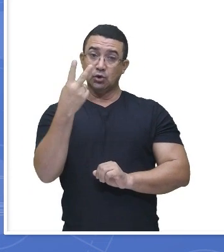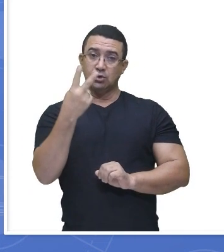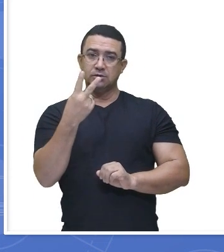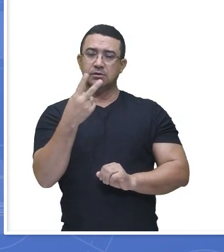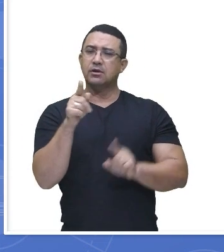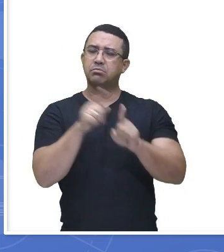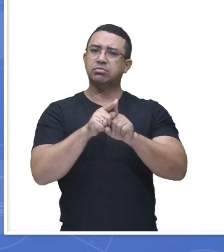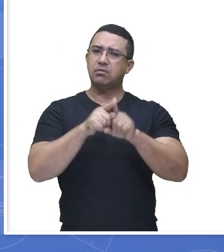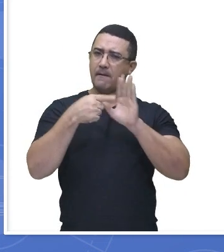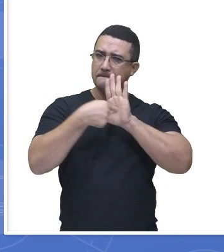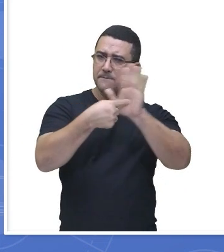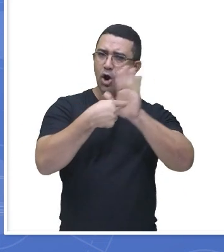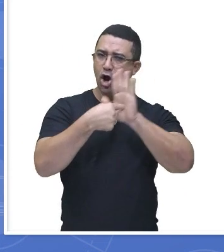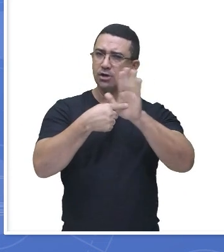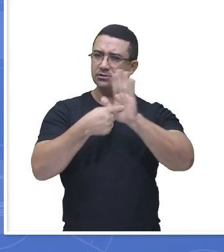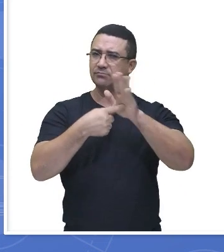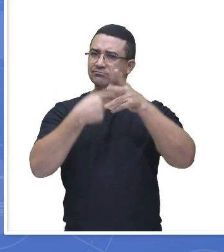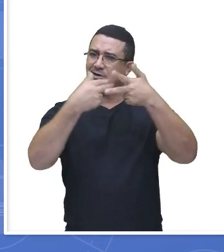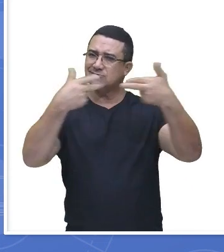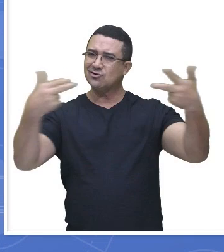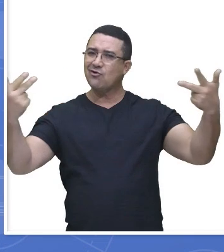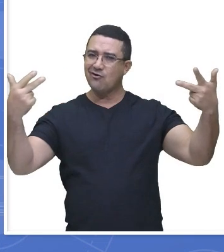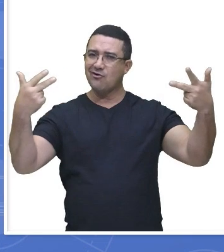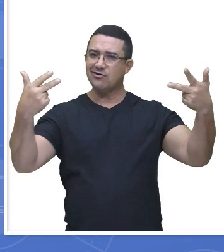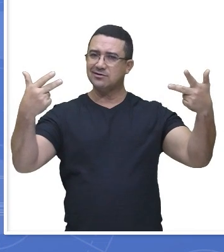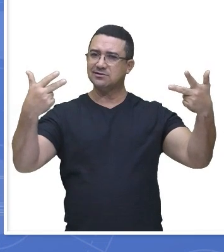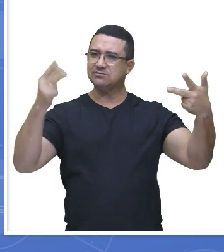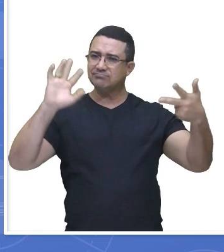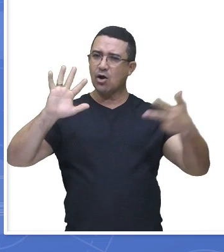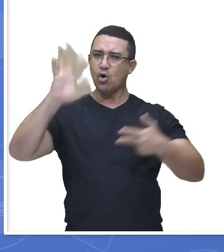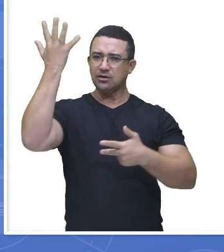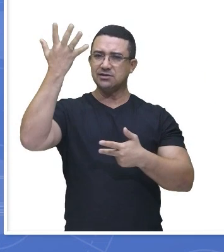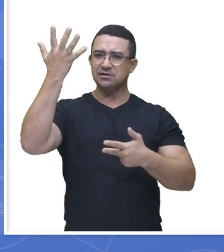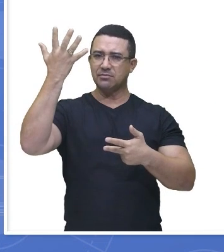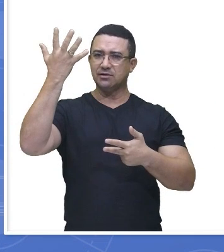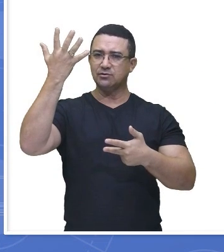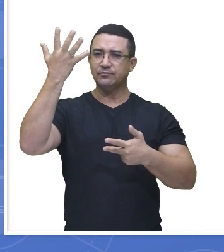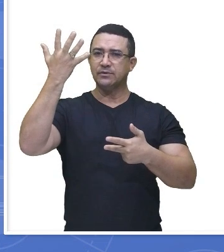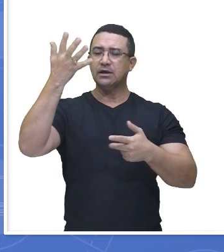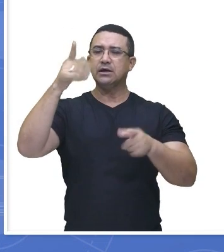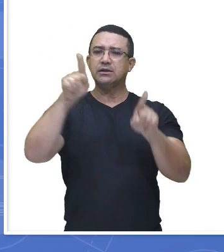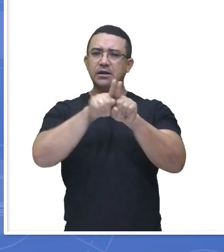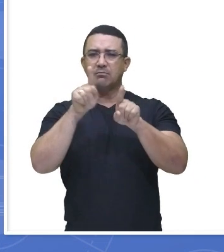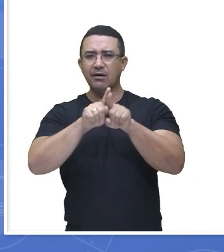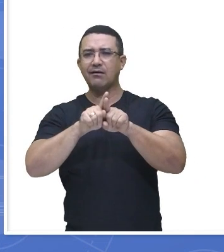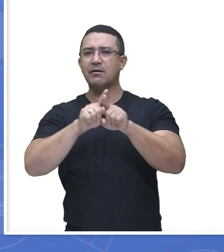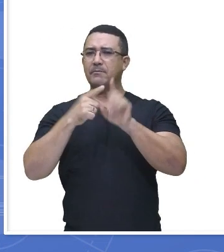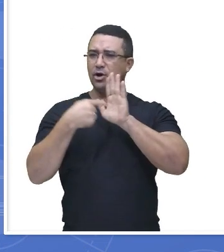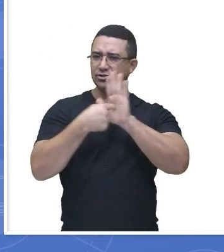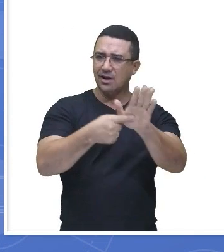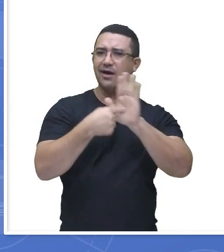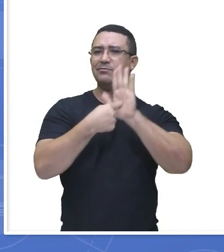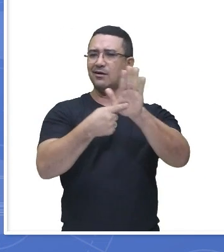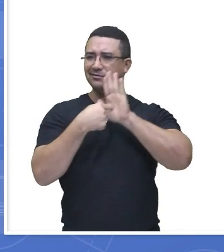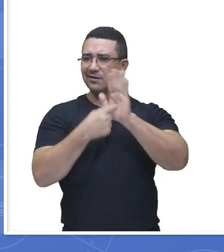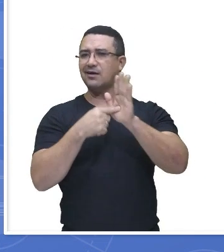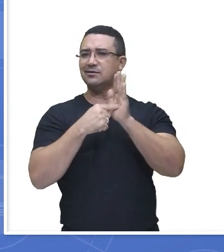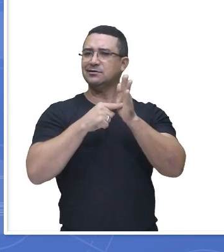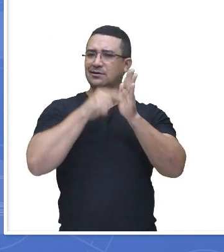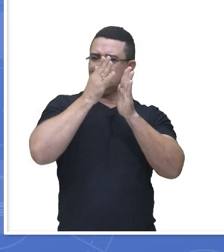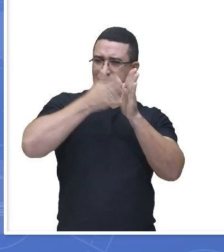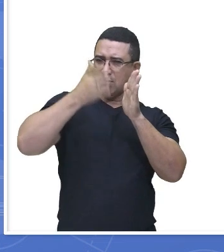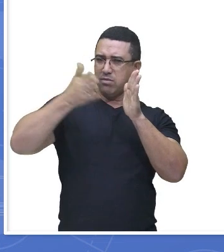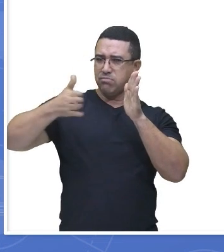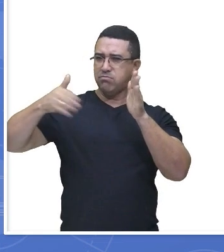eventos pasándolos o texto narrativo, cuenta los eventos pasándolos e repassándolos a las generaciones